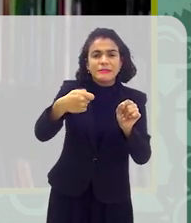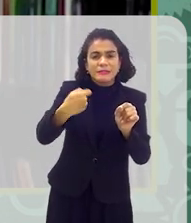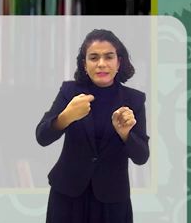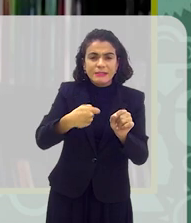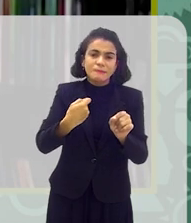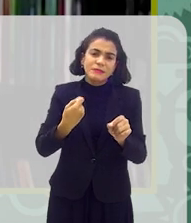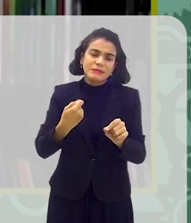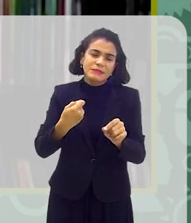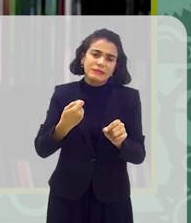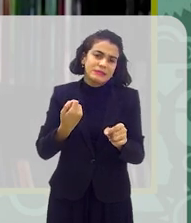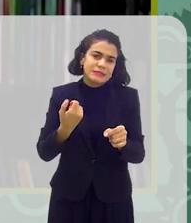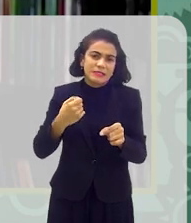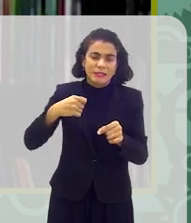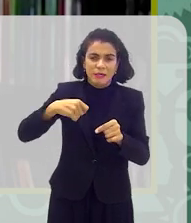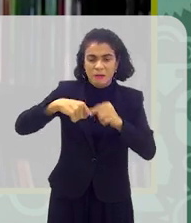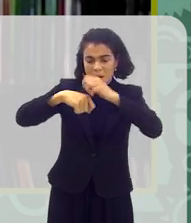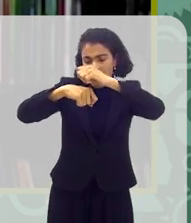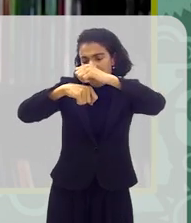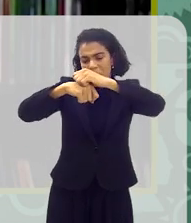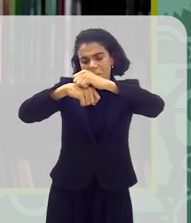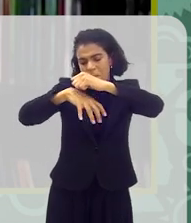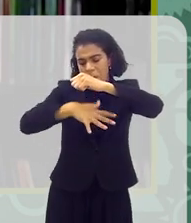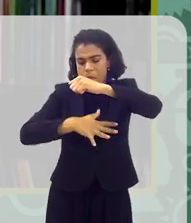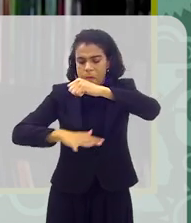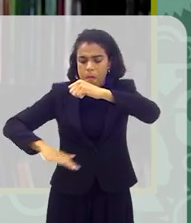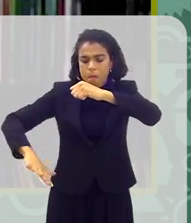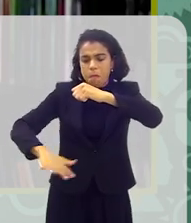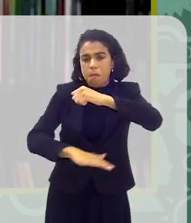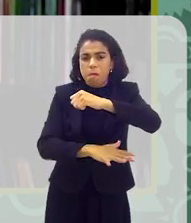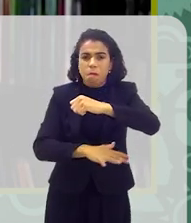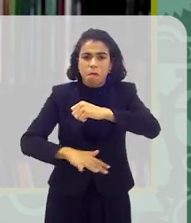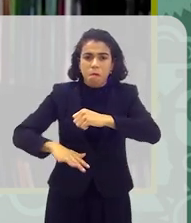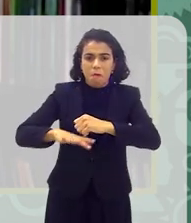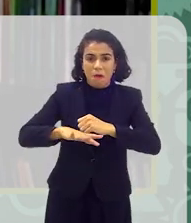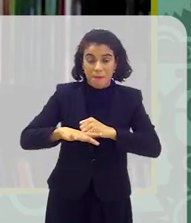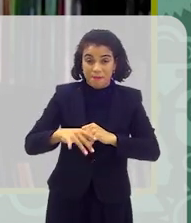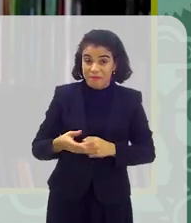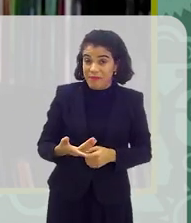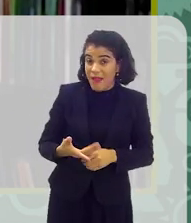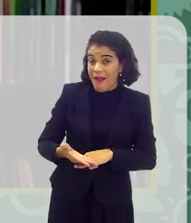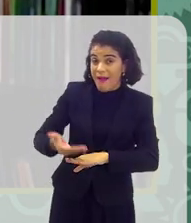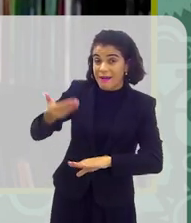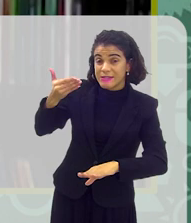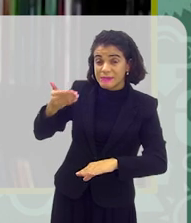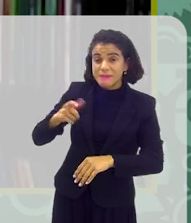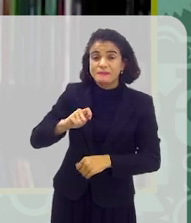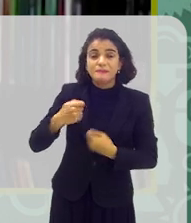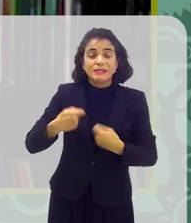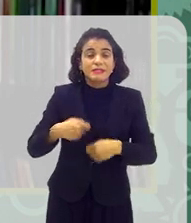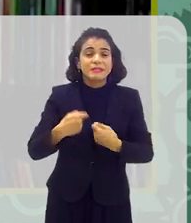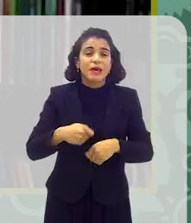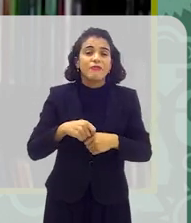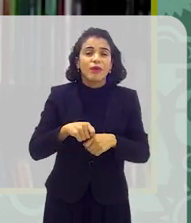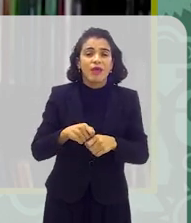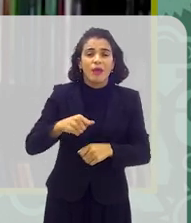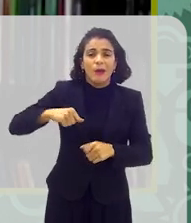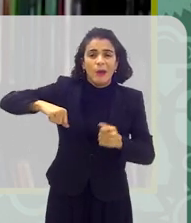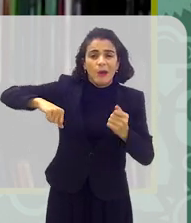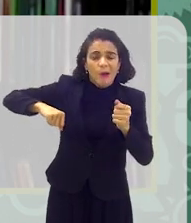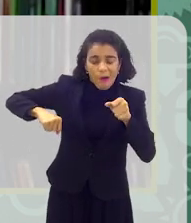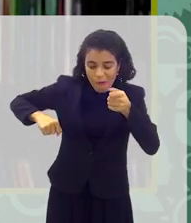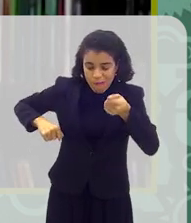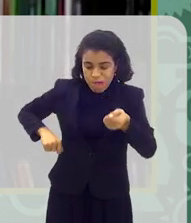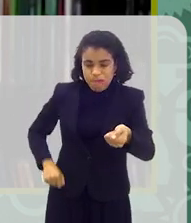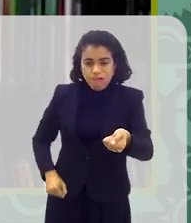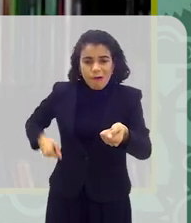determinado defensivo agrícola, um adubo, ou até numa planta, quando que antigamente você tinha que pulverizar toda a